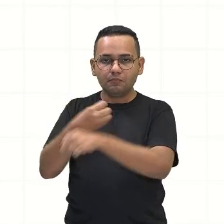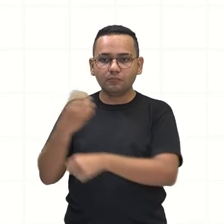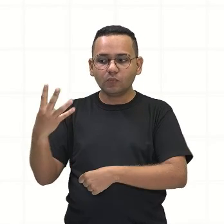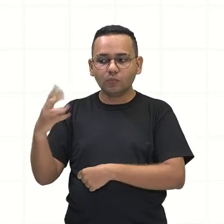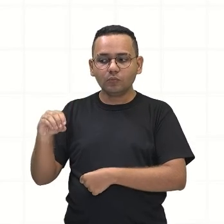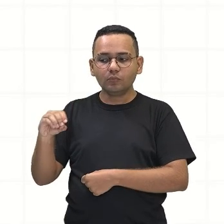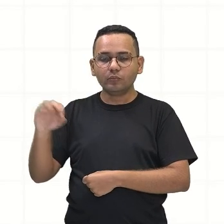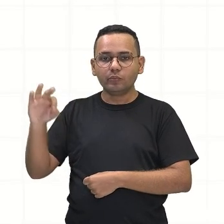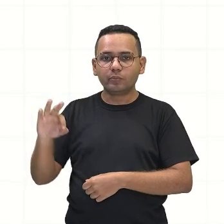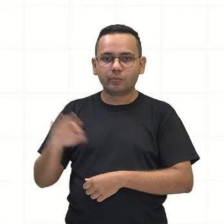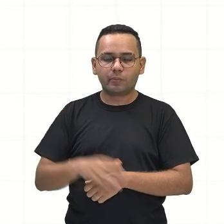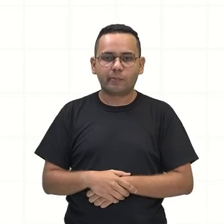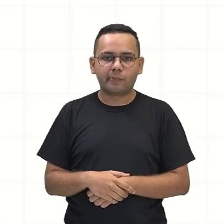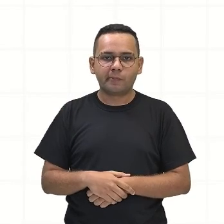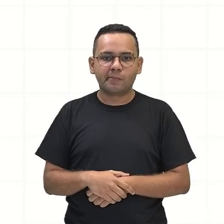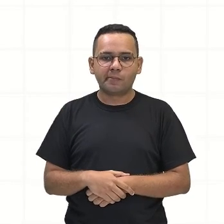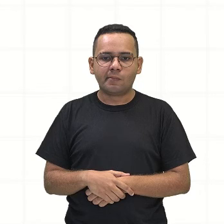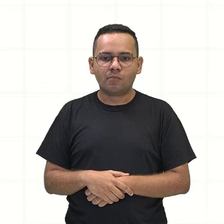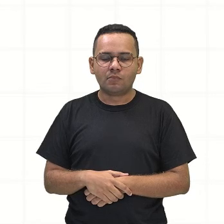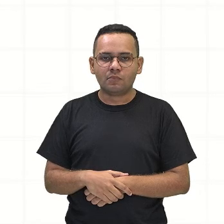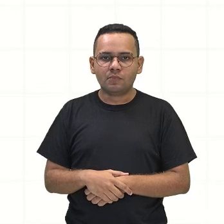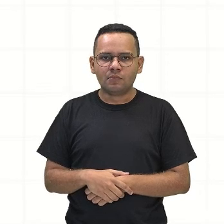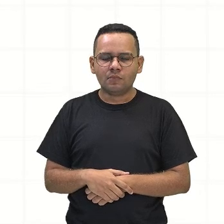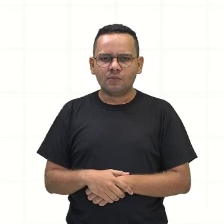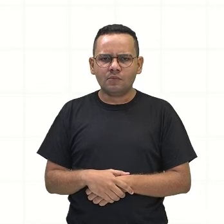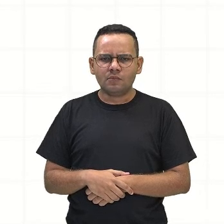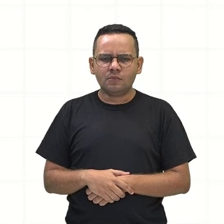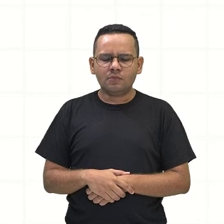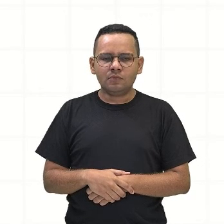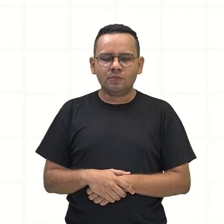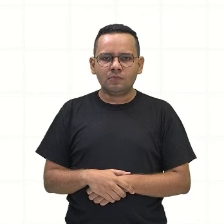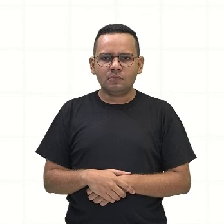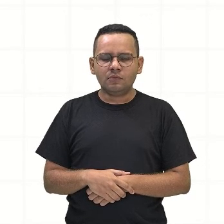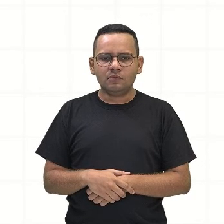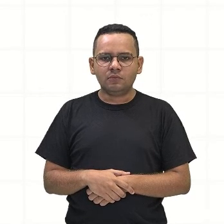né? Vezes 100, 40%.